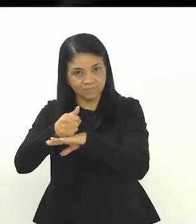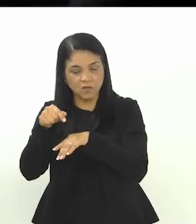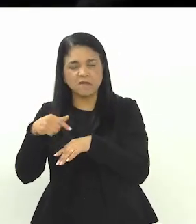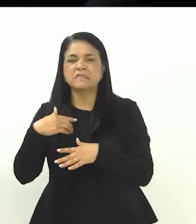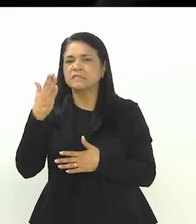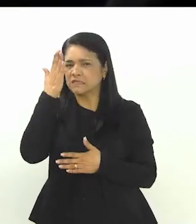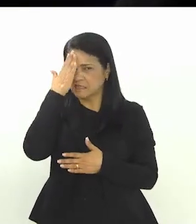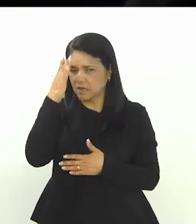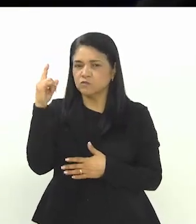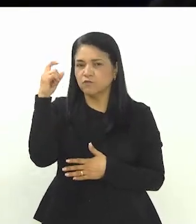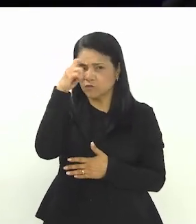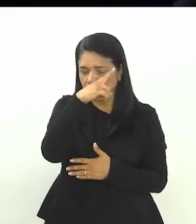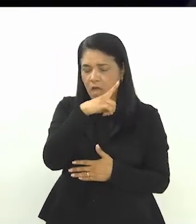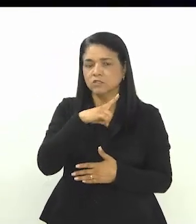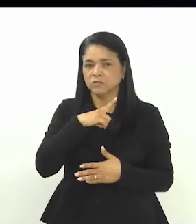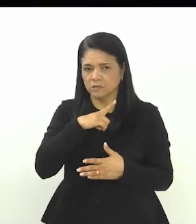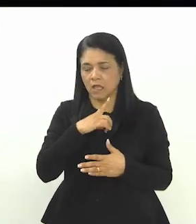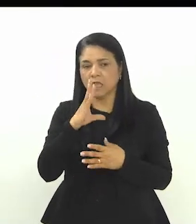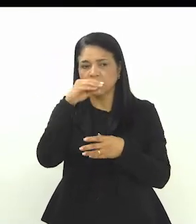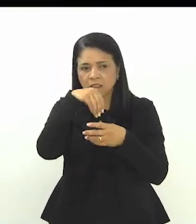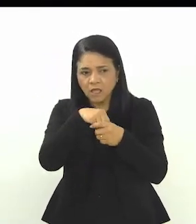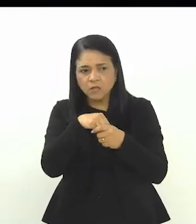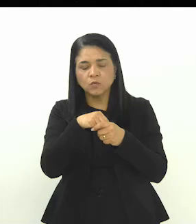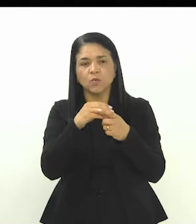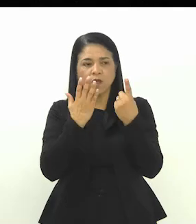dificuldades, que a gente sabe muito bem que o carnaval